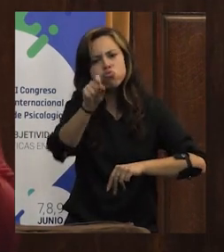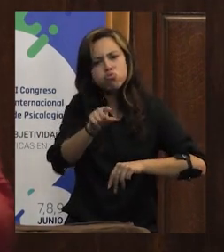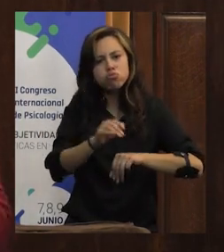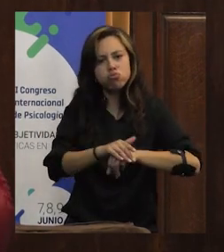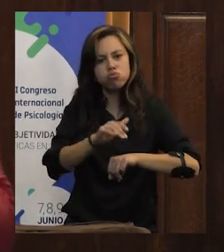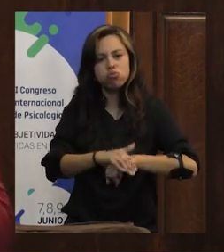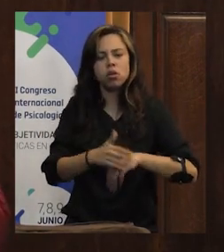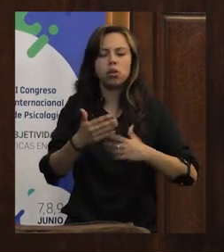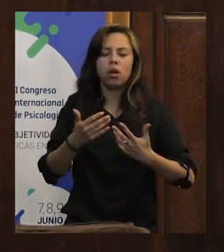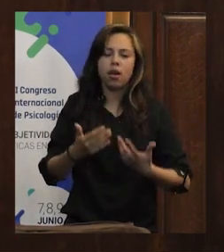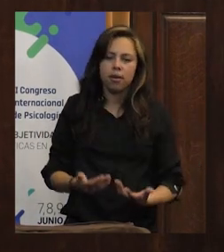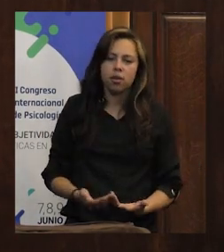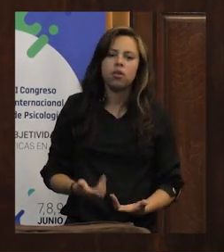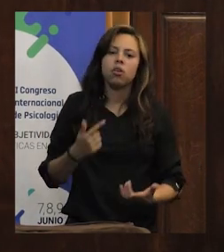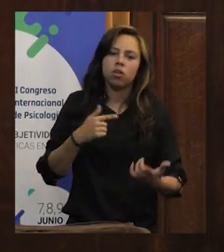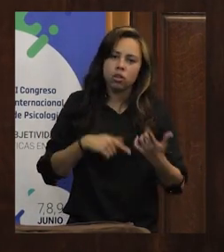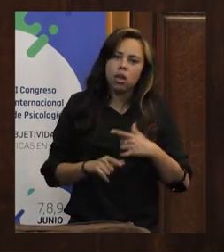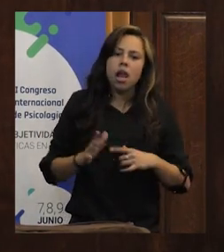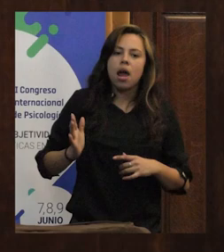dónde esto está.